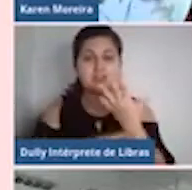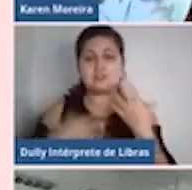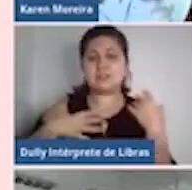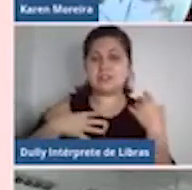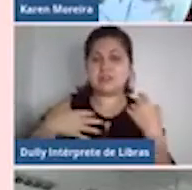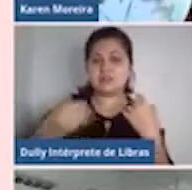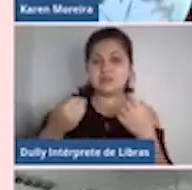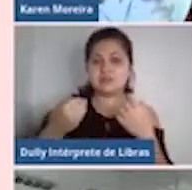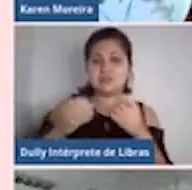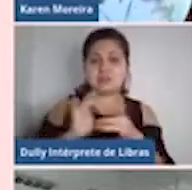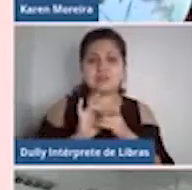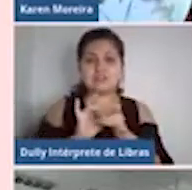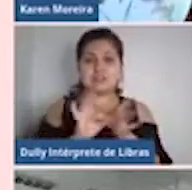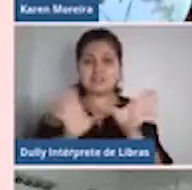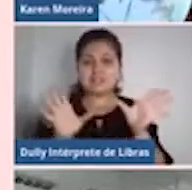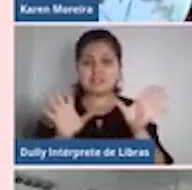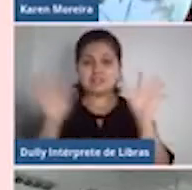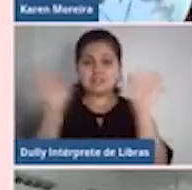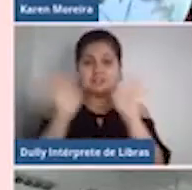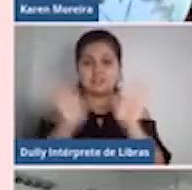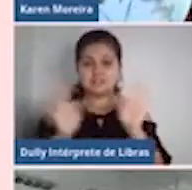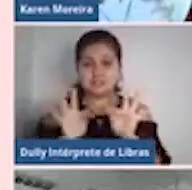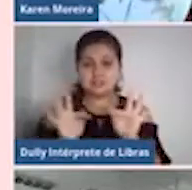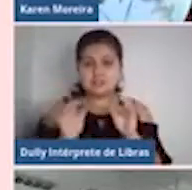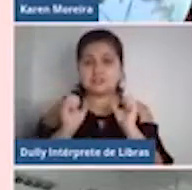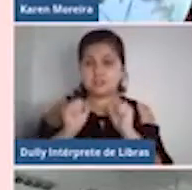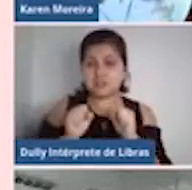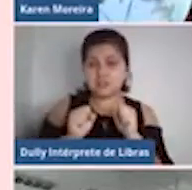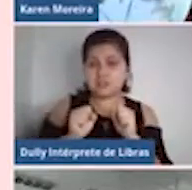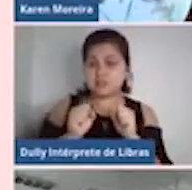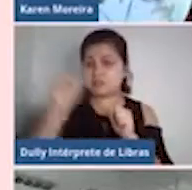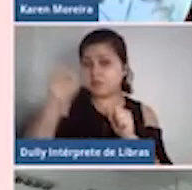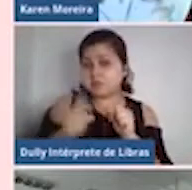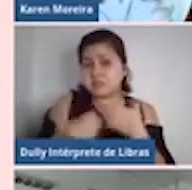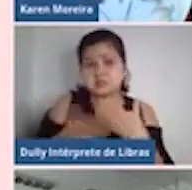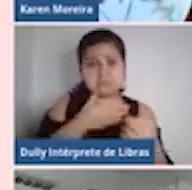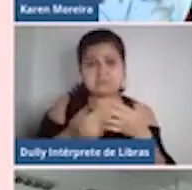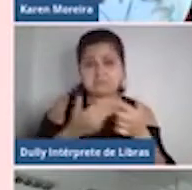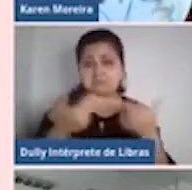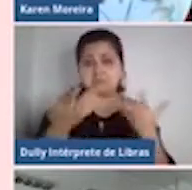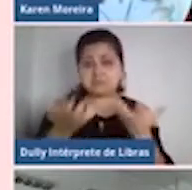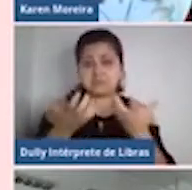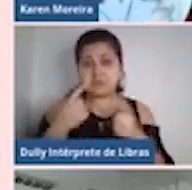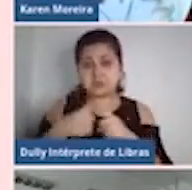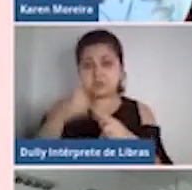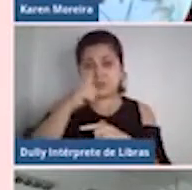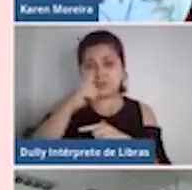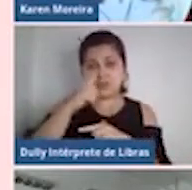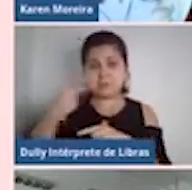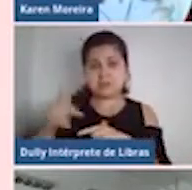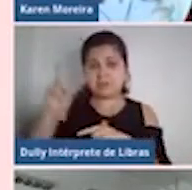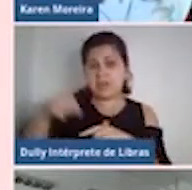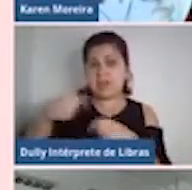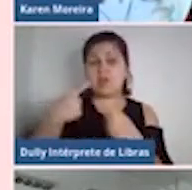filhos livres e felizes. Eles podem ser o que eles quiserem, porque a mãe deles é o que ela quer. Ela